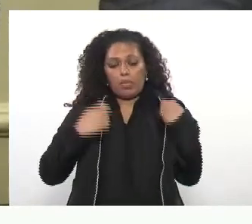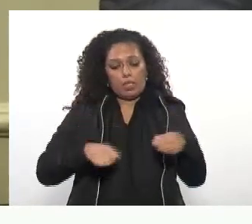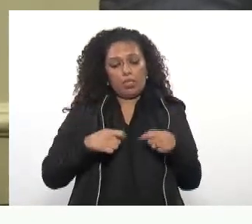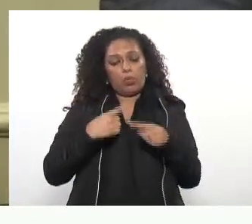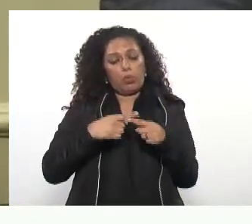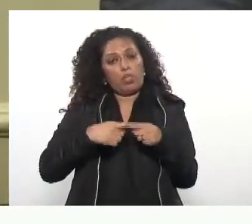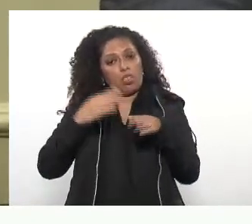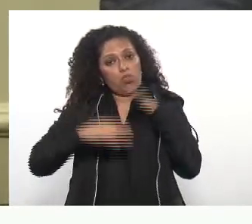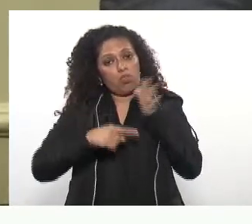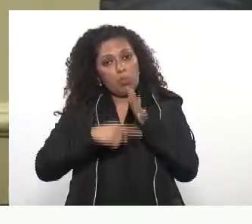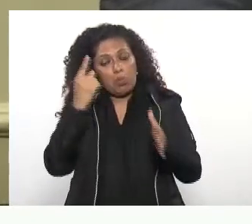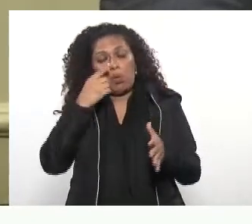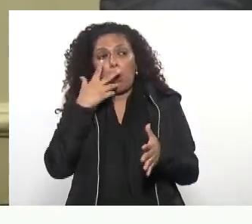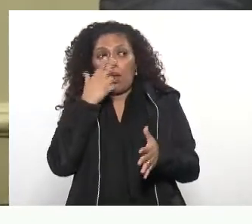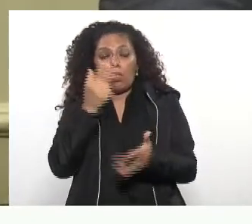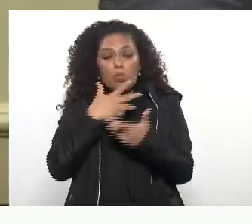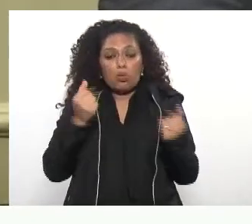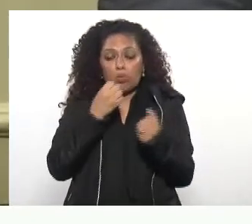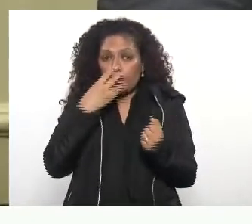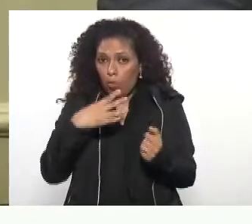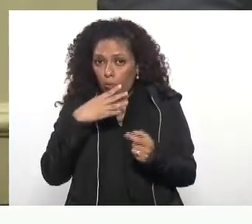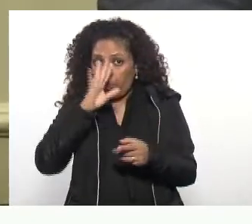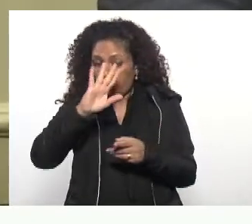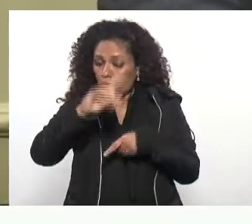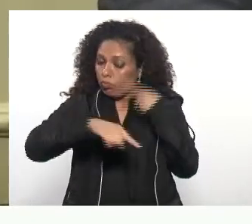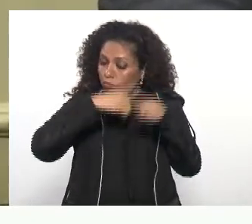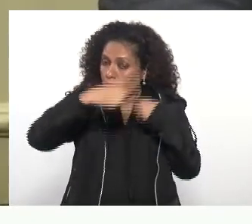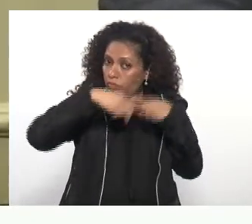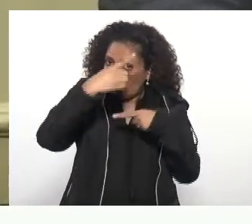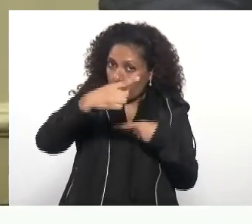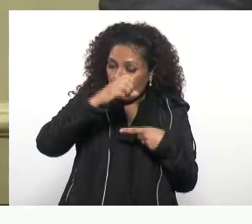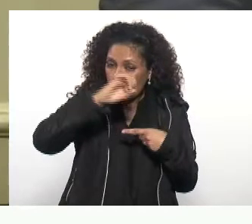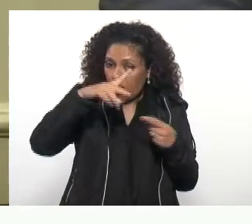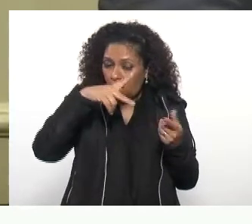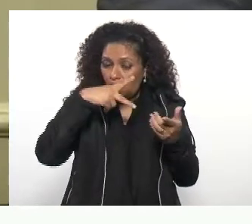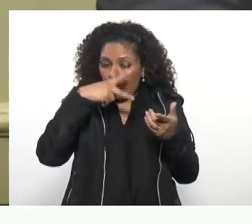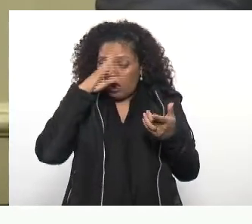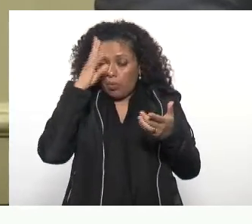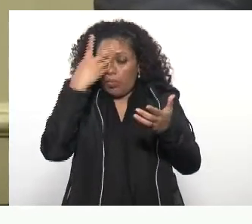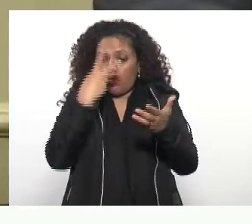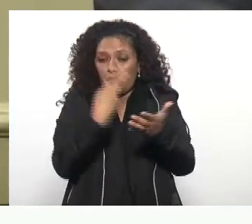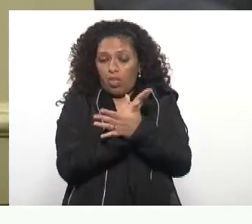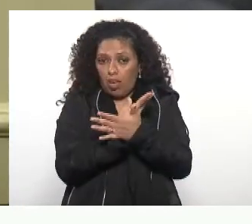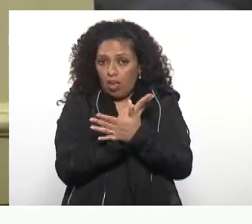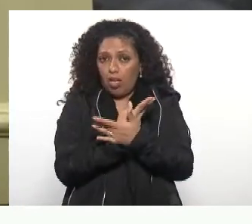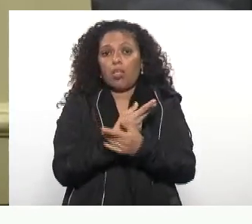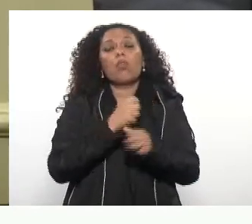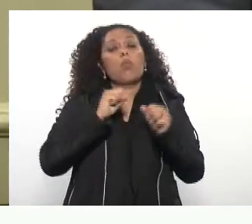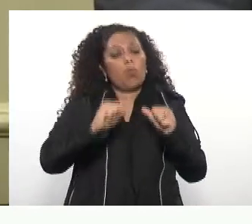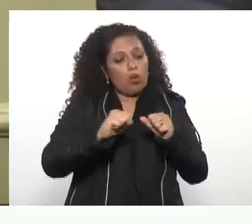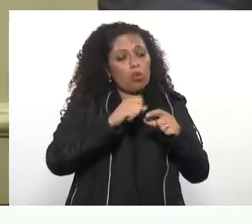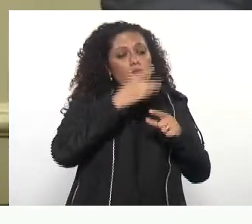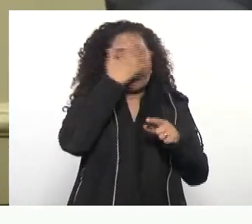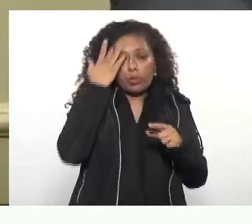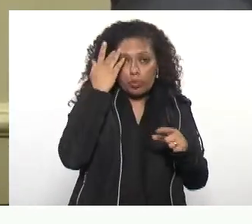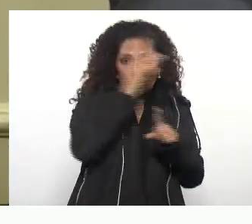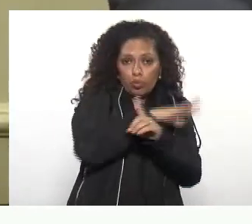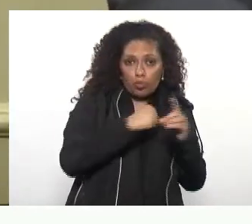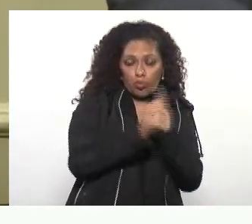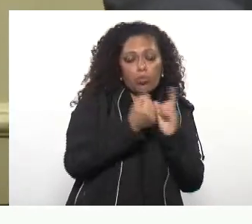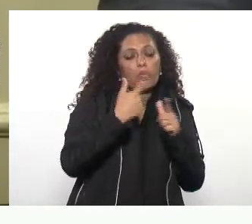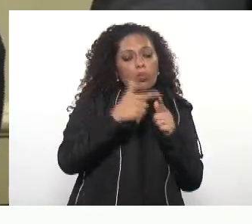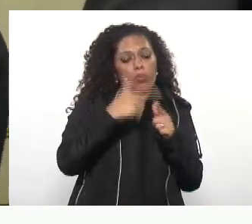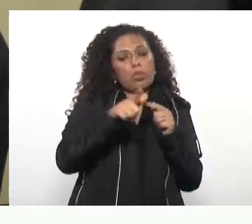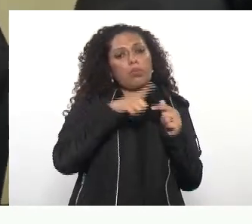benéfico, num segundo momento, dependendo da forma que se desdobrar, pode ser danoso. Por isso, a nossa